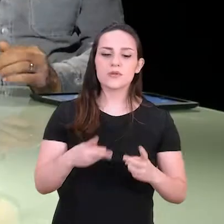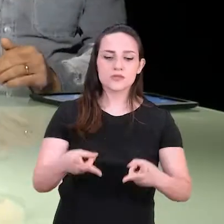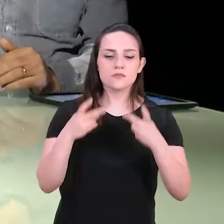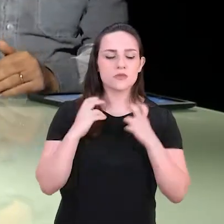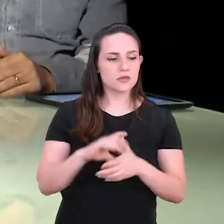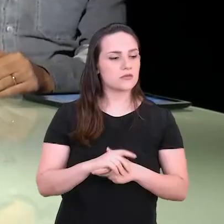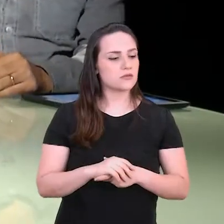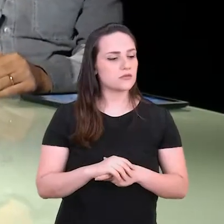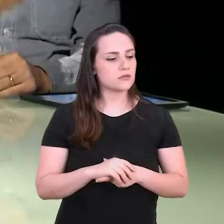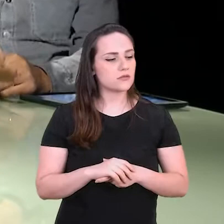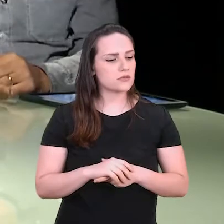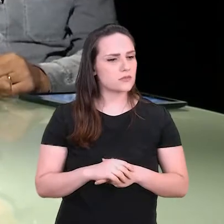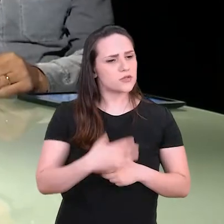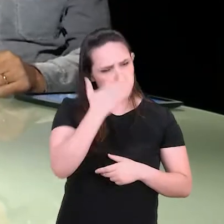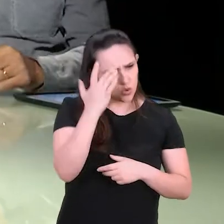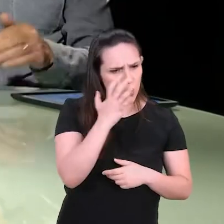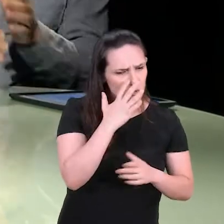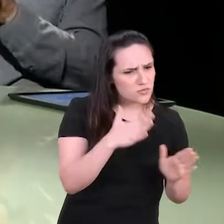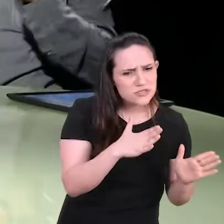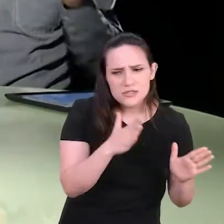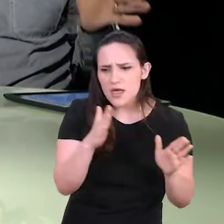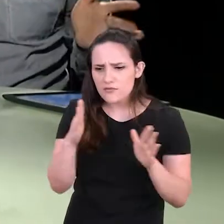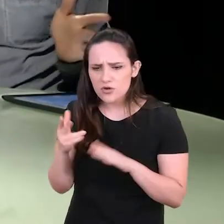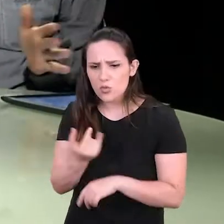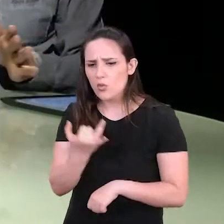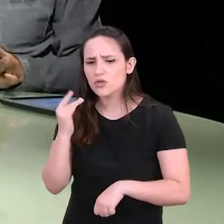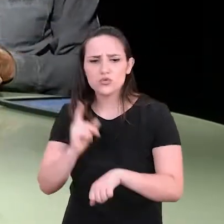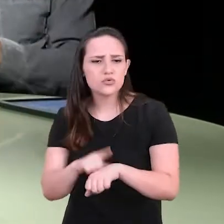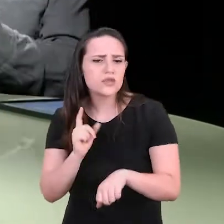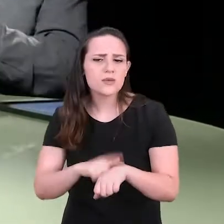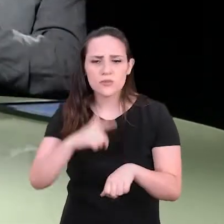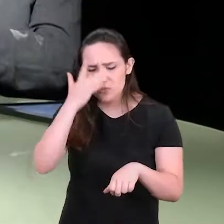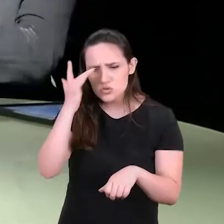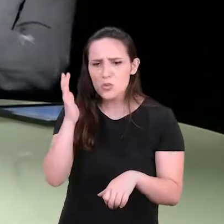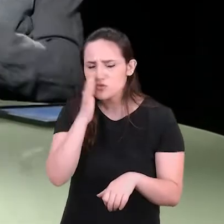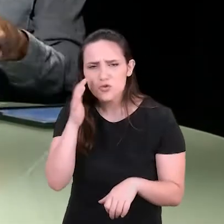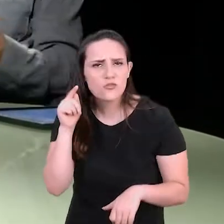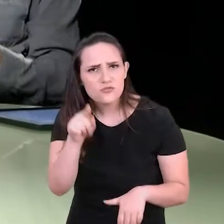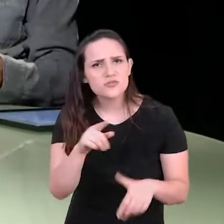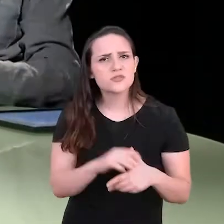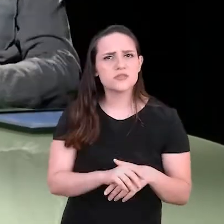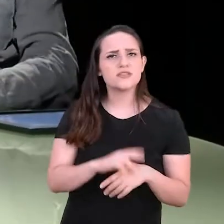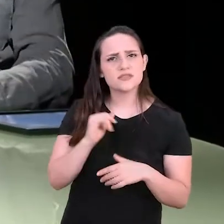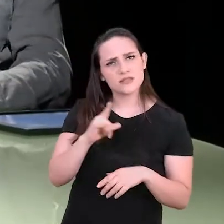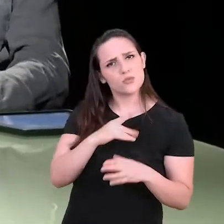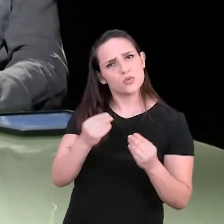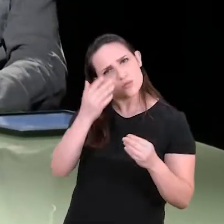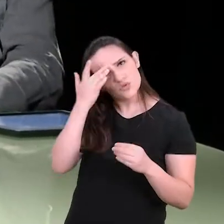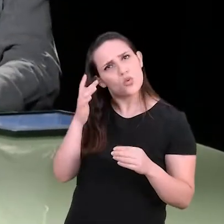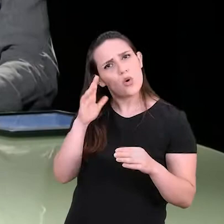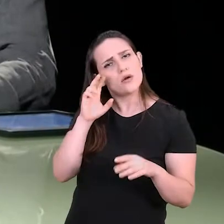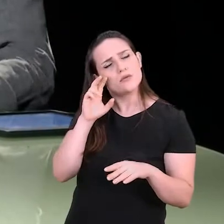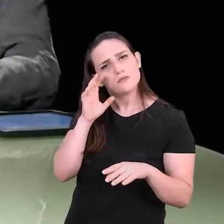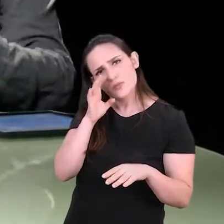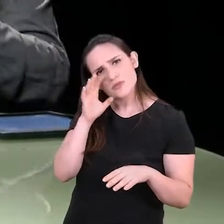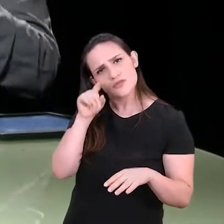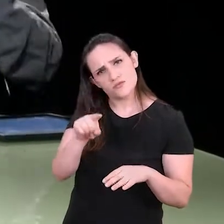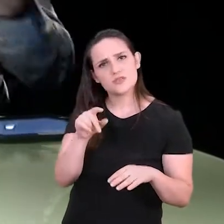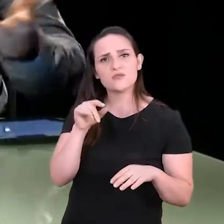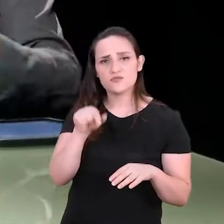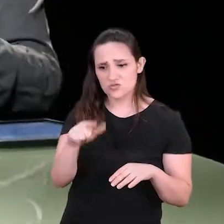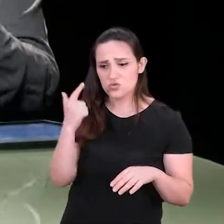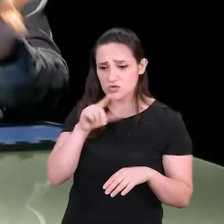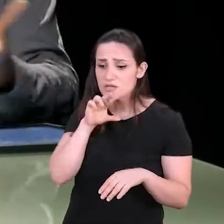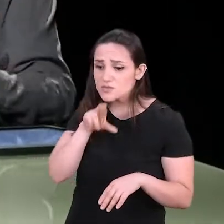você consegue saber exatamente quem está com você, o período que você ficou, que a pessoa, que a audiência ficou com você, você